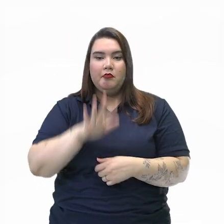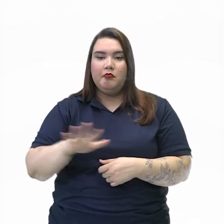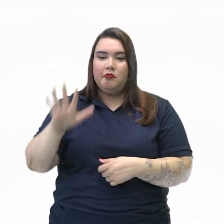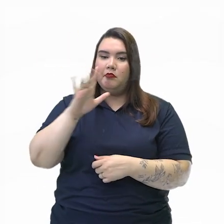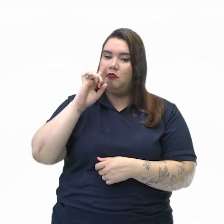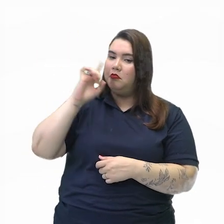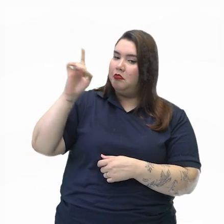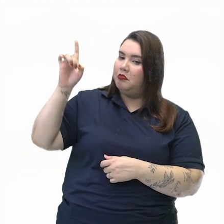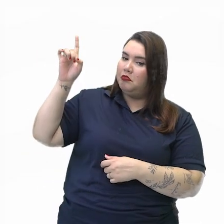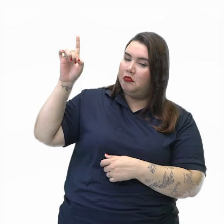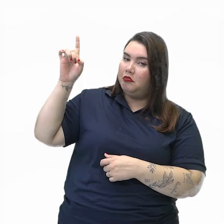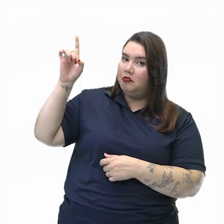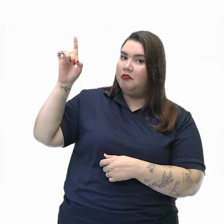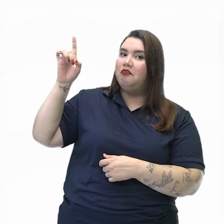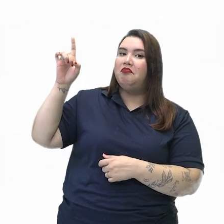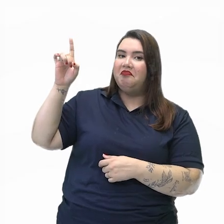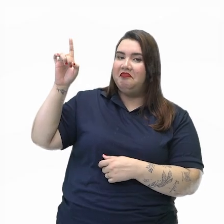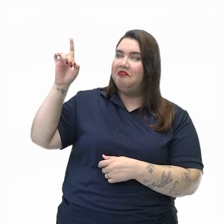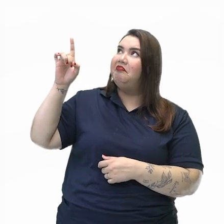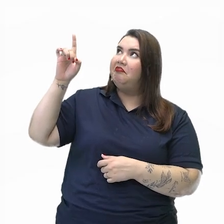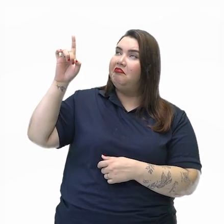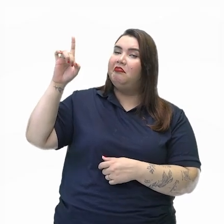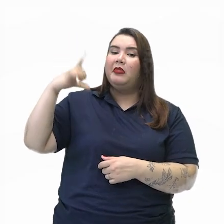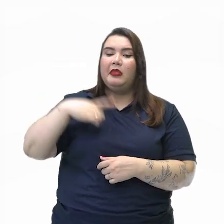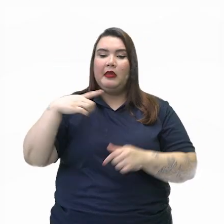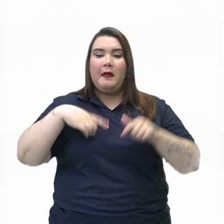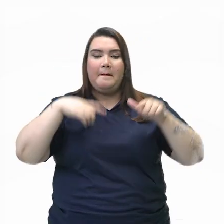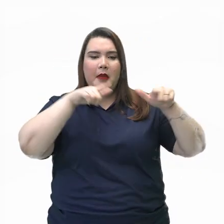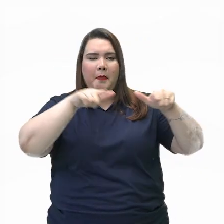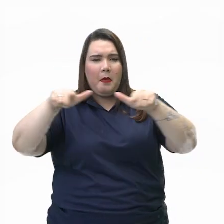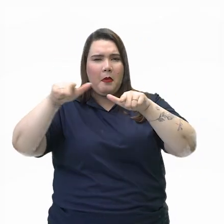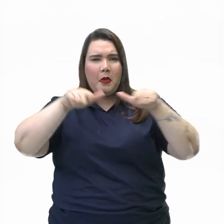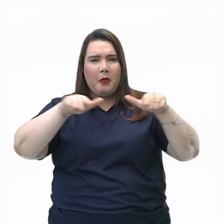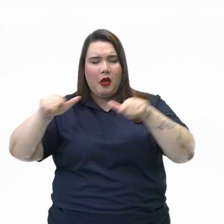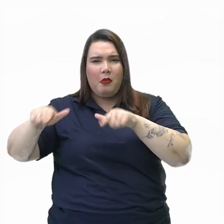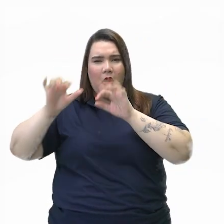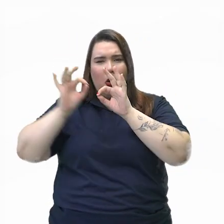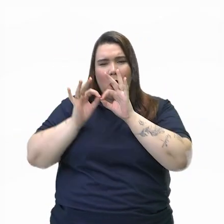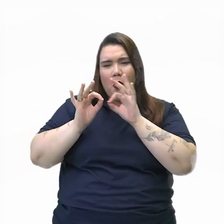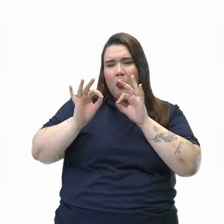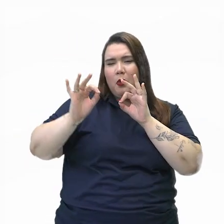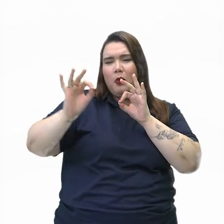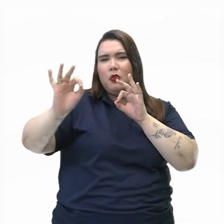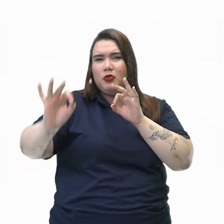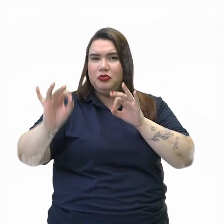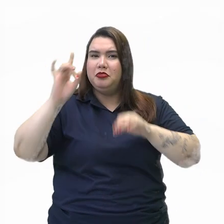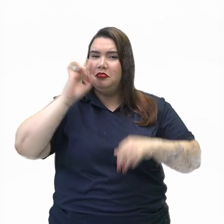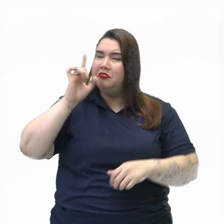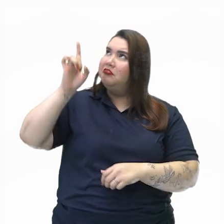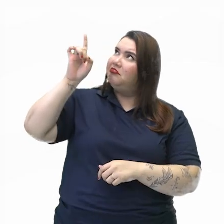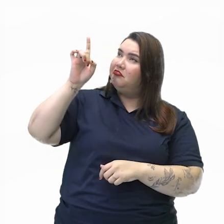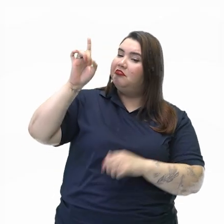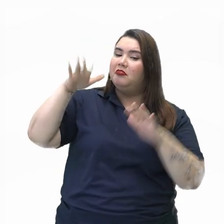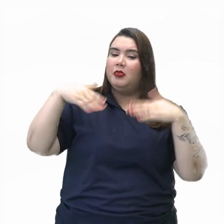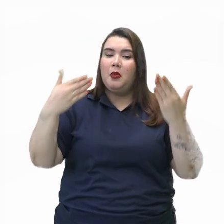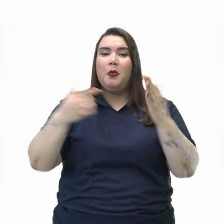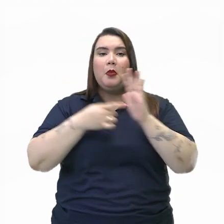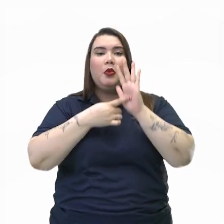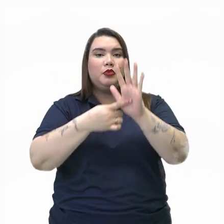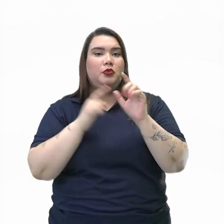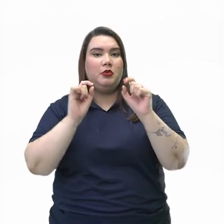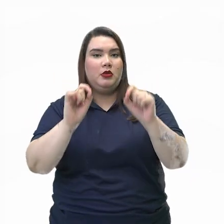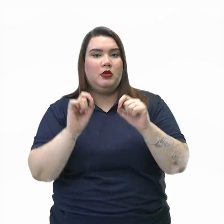essa imagem, cheias de placas. E você tem que, quanto maior a incidência de